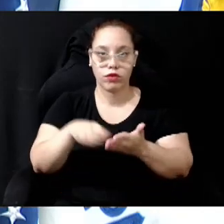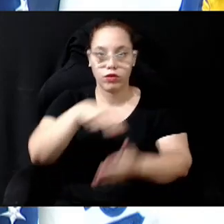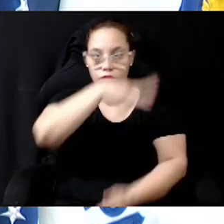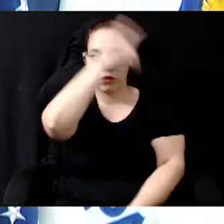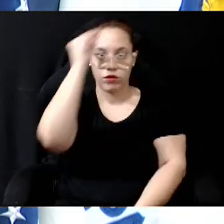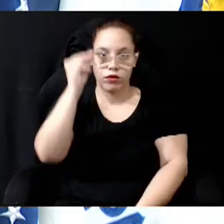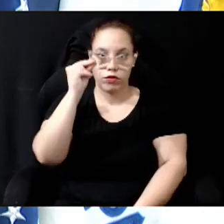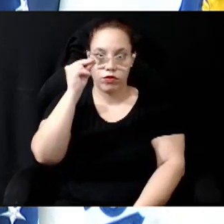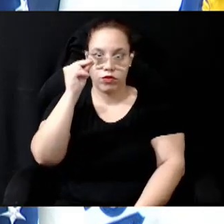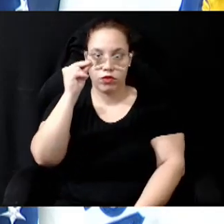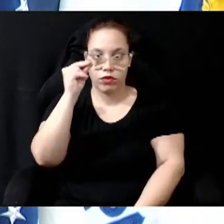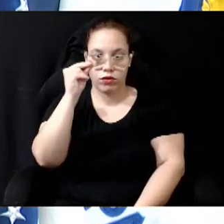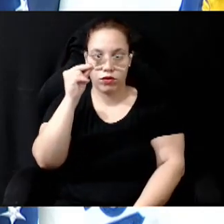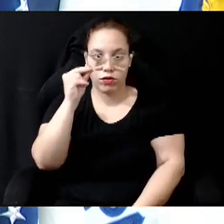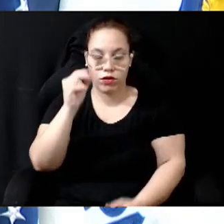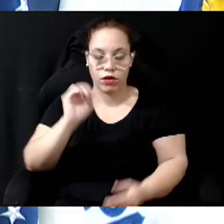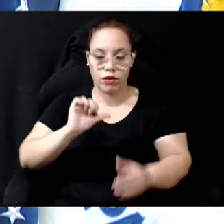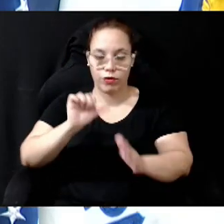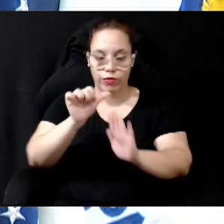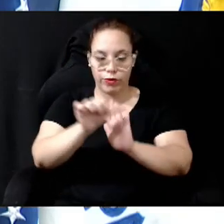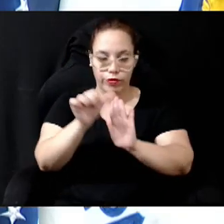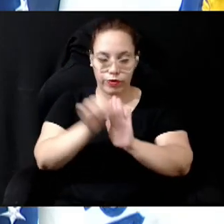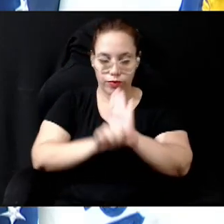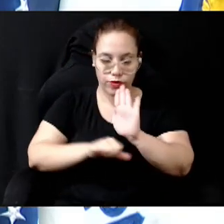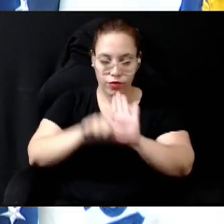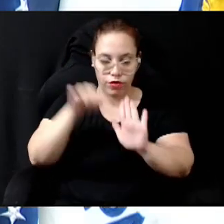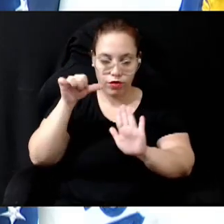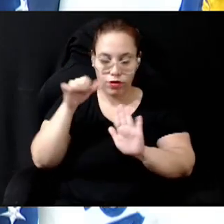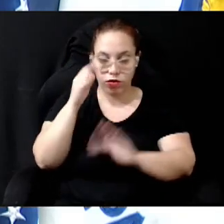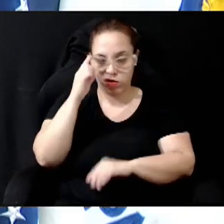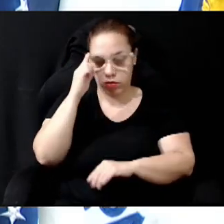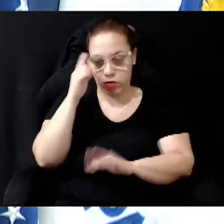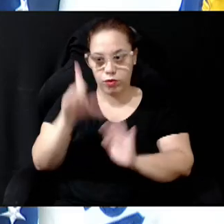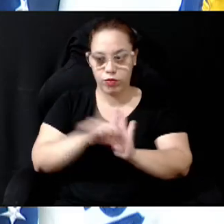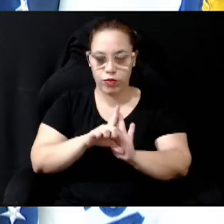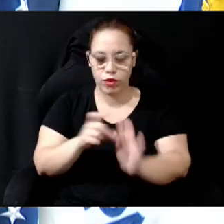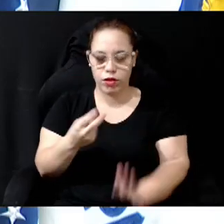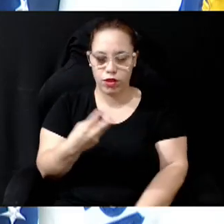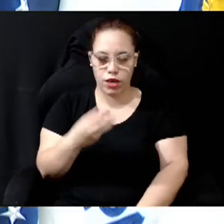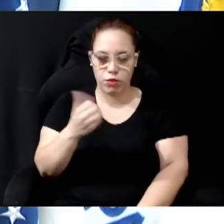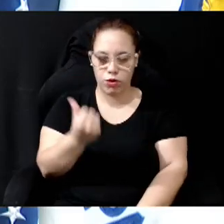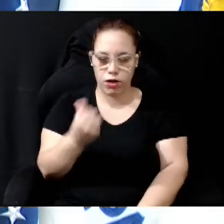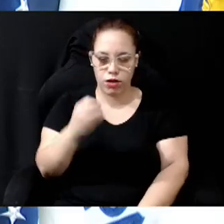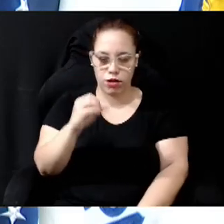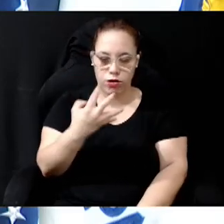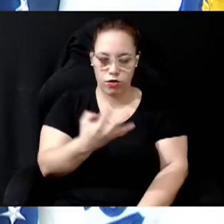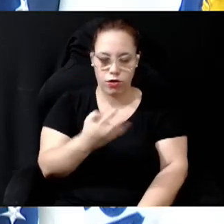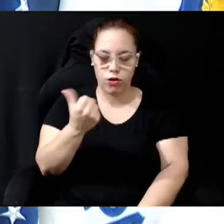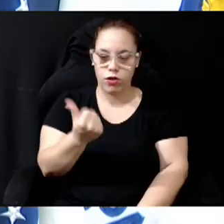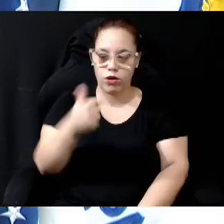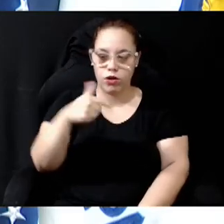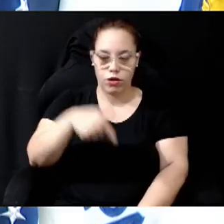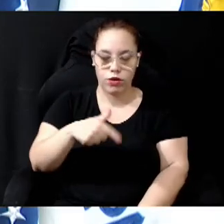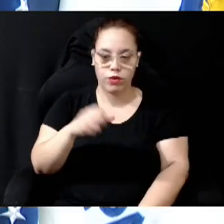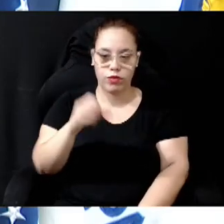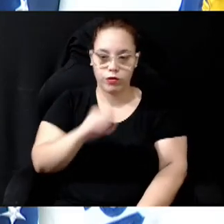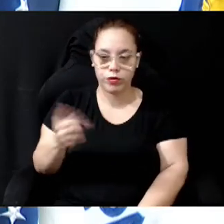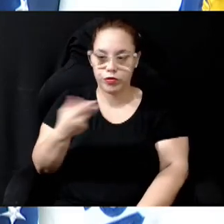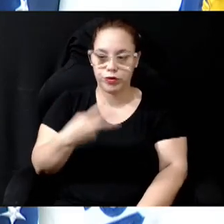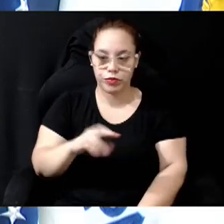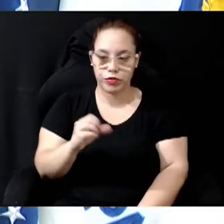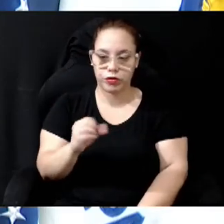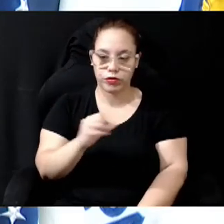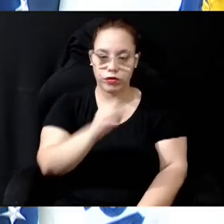projeto revoga dispositivos da Lei 13.104, de 17 de outubro de 2007, que fala sobre